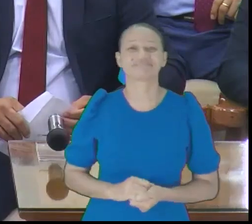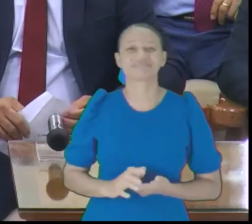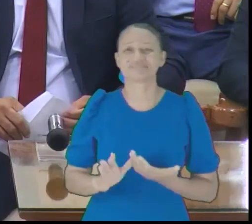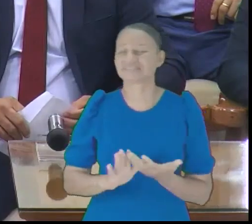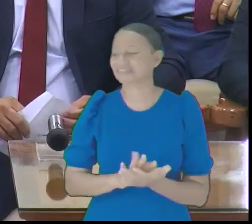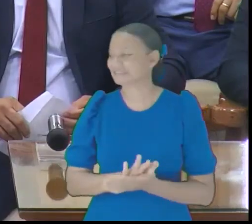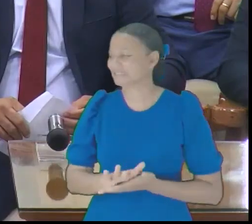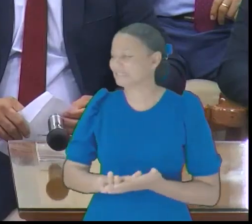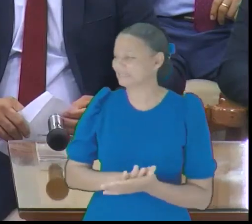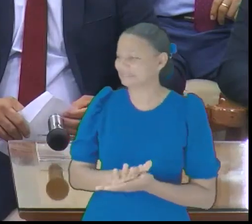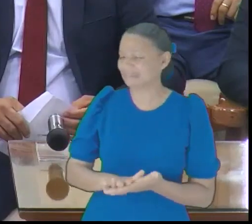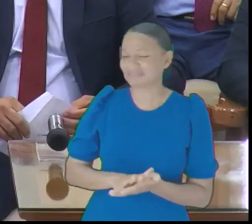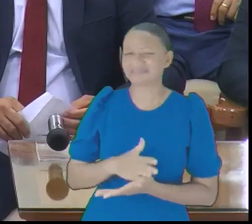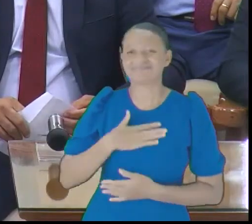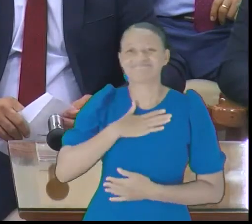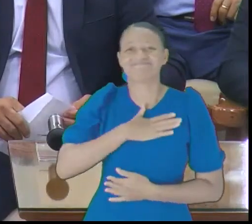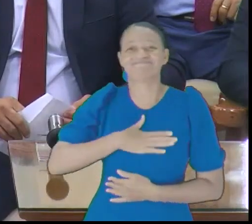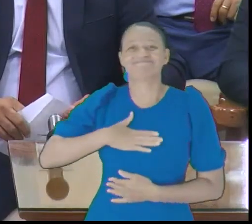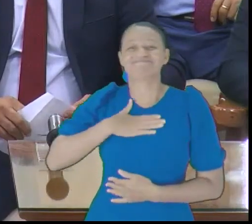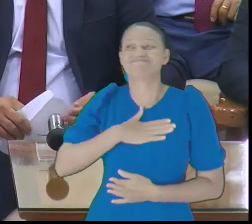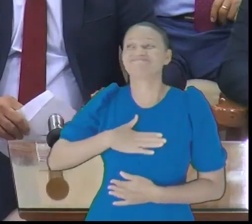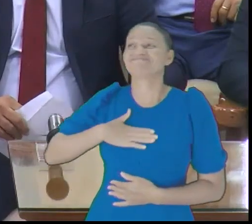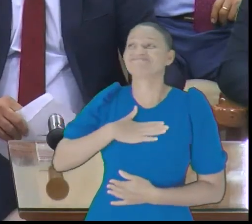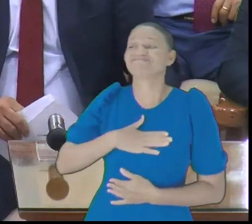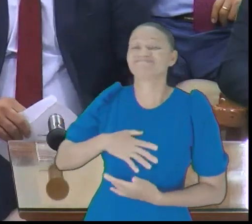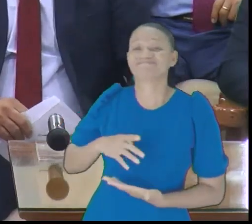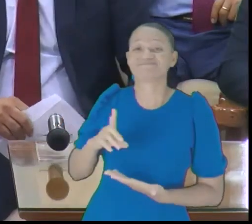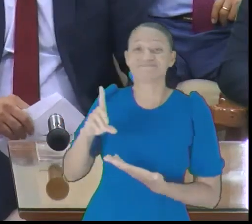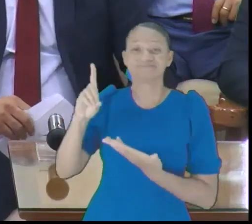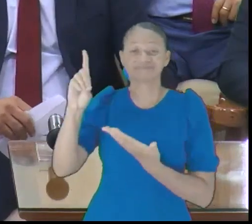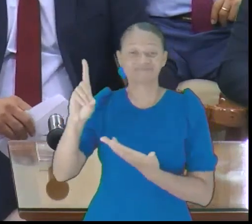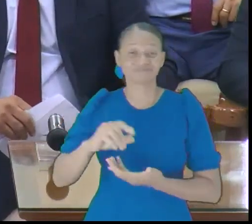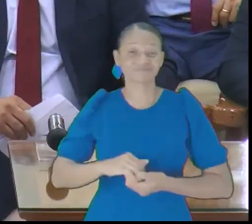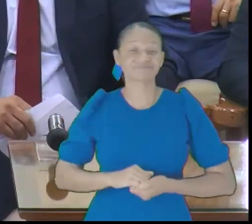Nada que possa agradar a Deus.